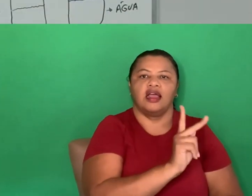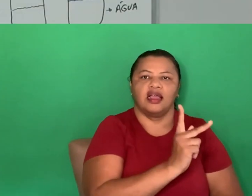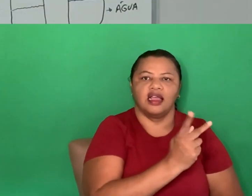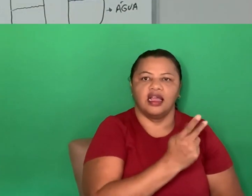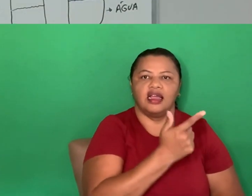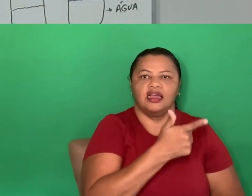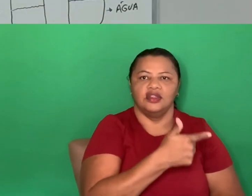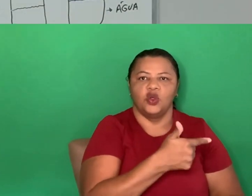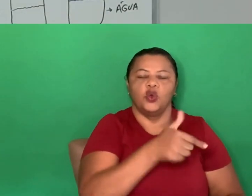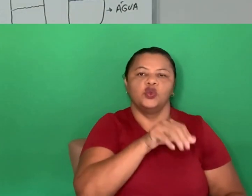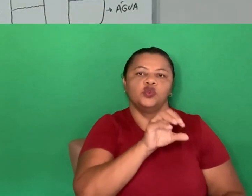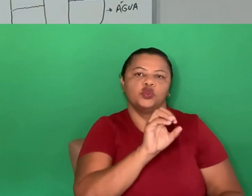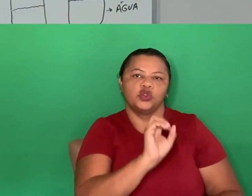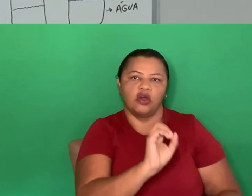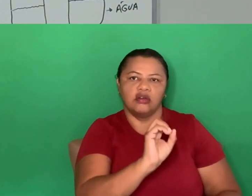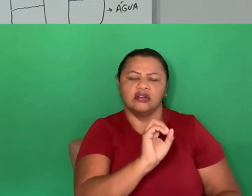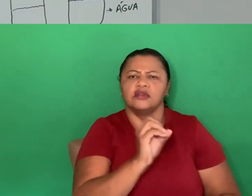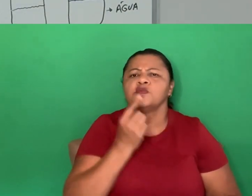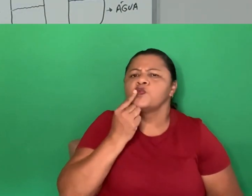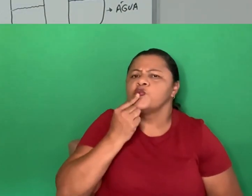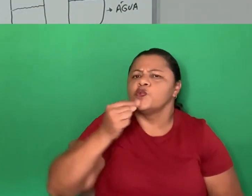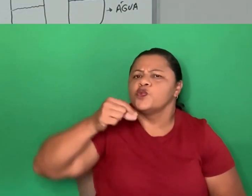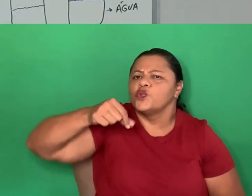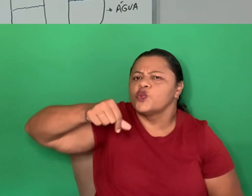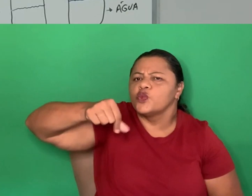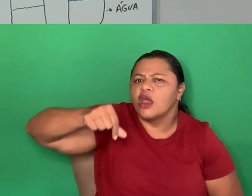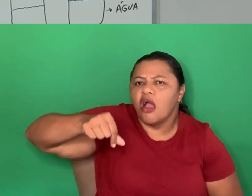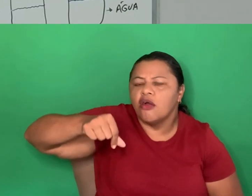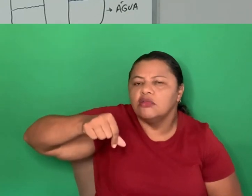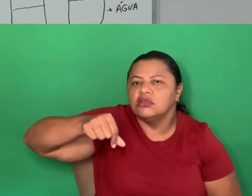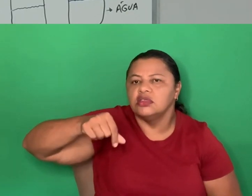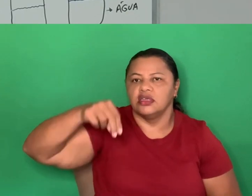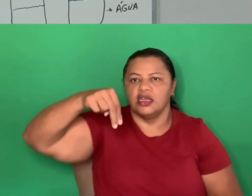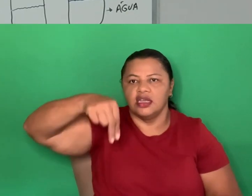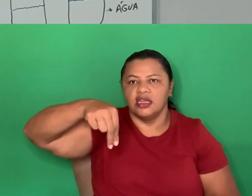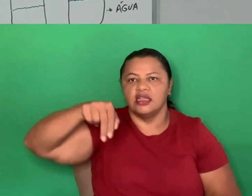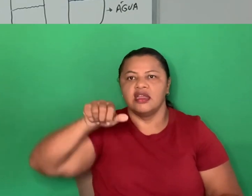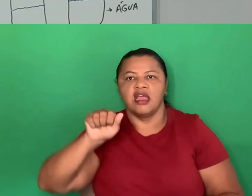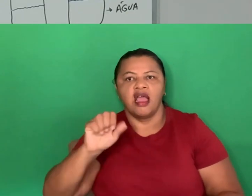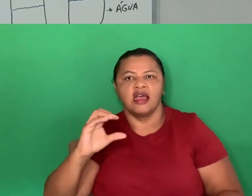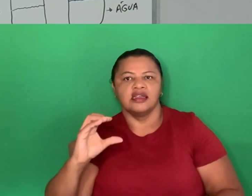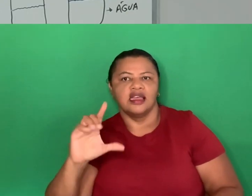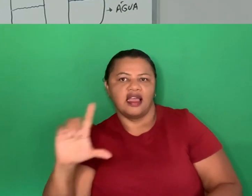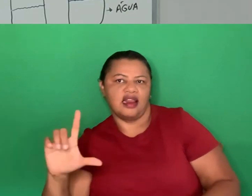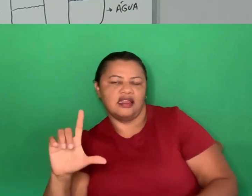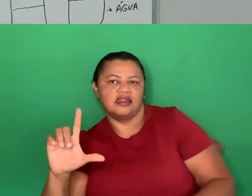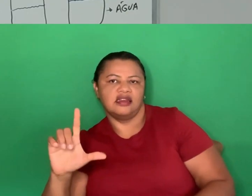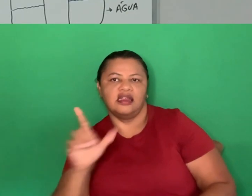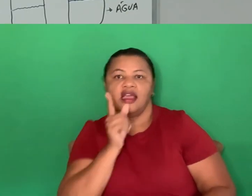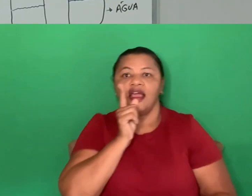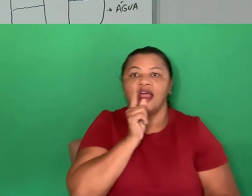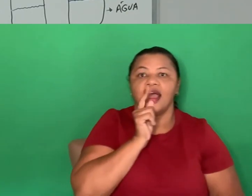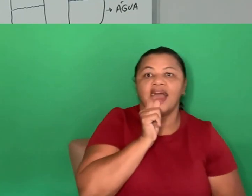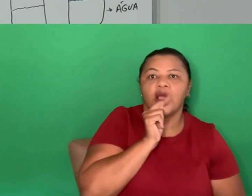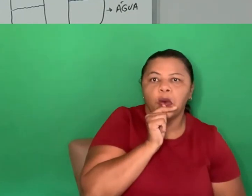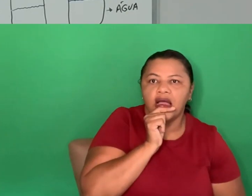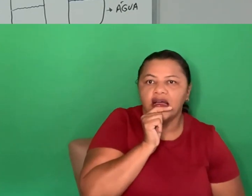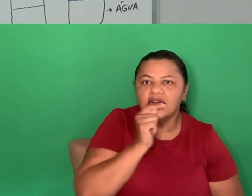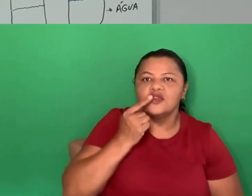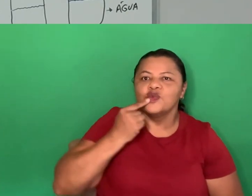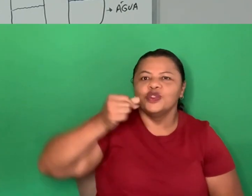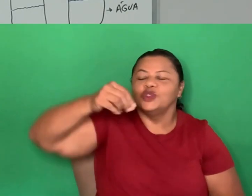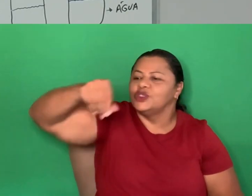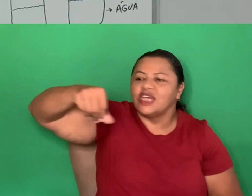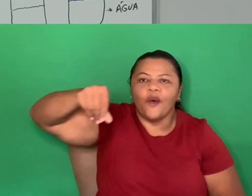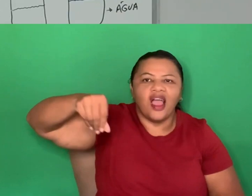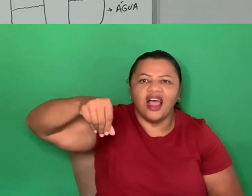é a fórmula do sal comum, do sal de cozinha? Cloreto de sódio, né? NaCl. Qual é a fórmula da água salgada? Não